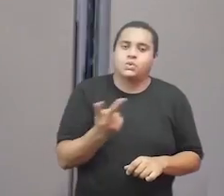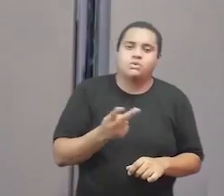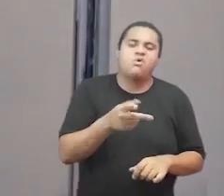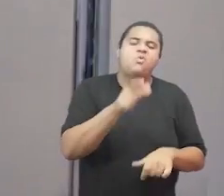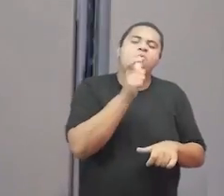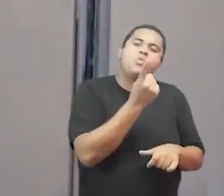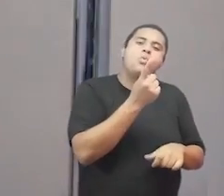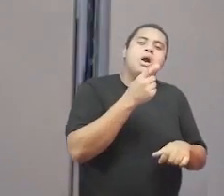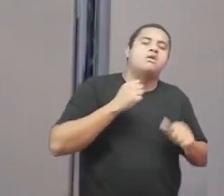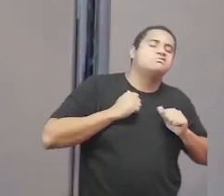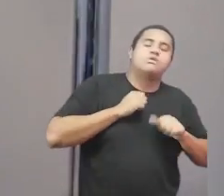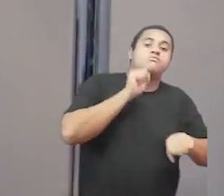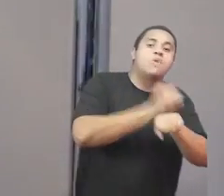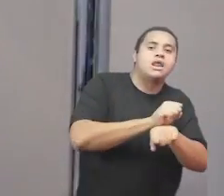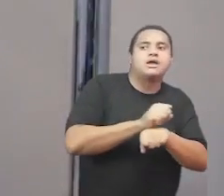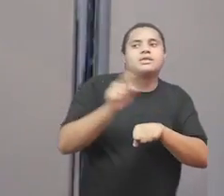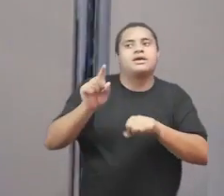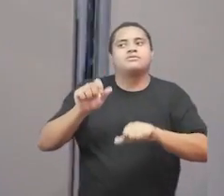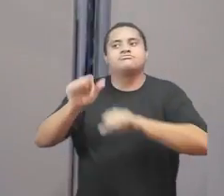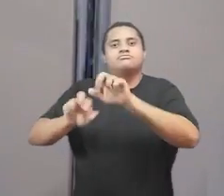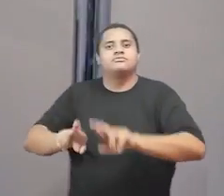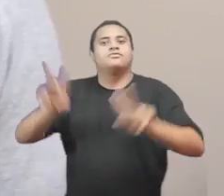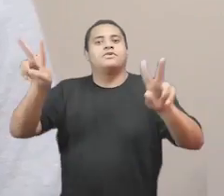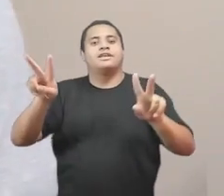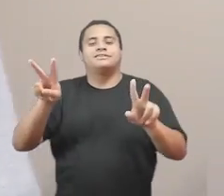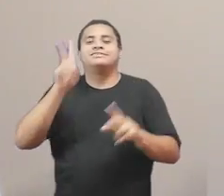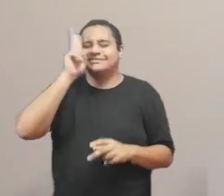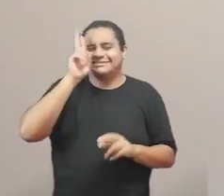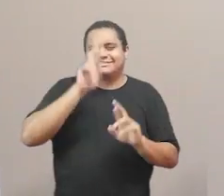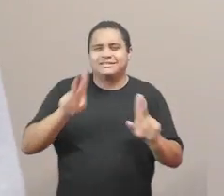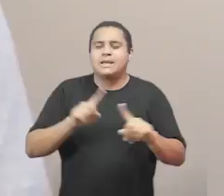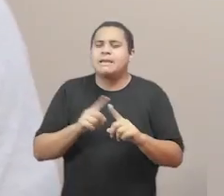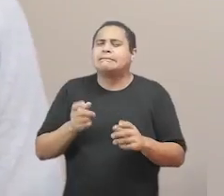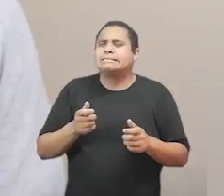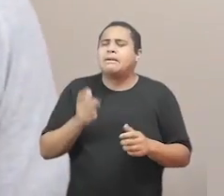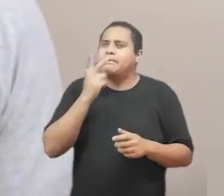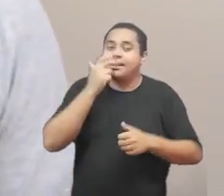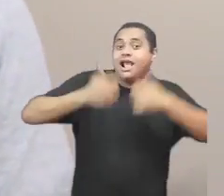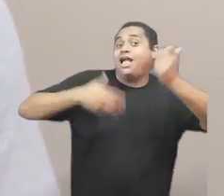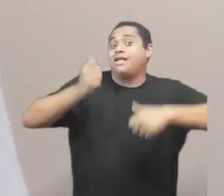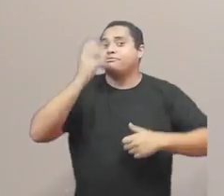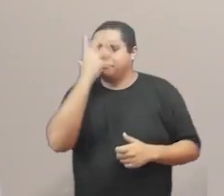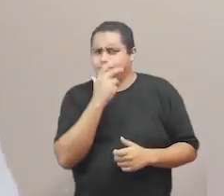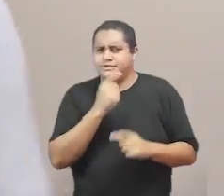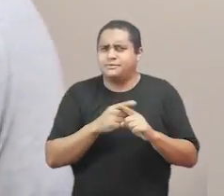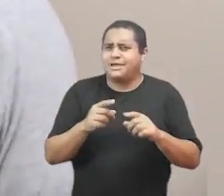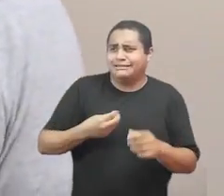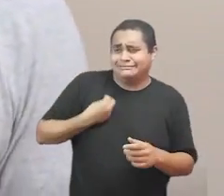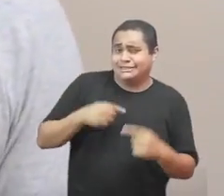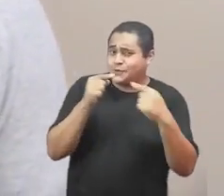Uma chama estagnação, outra chama diferenciação. É outra história, né? Eu sei que a minha explicação é muito bonita, mas que na prática é difícil. E é difícil mesmo, eu